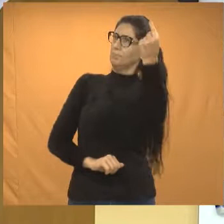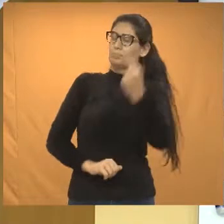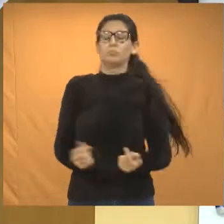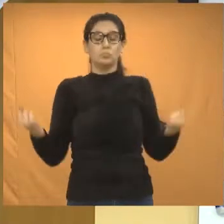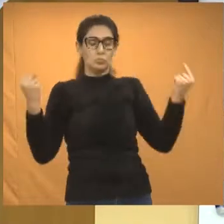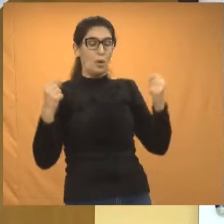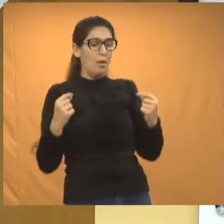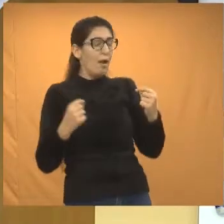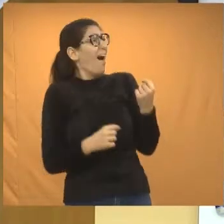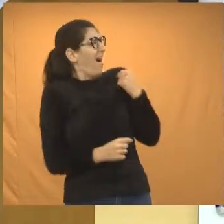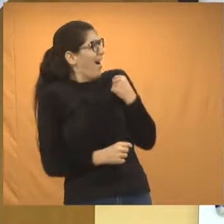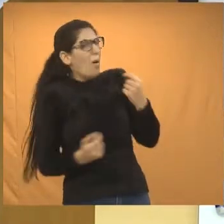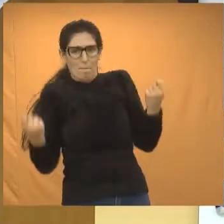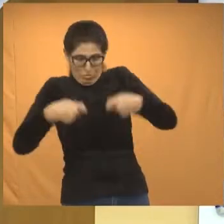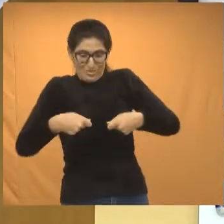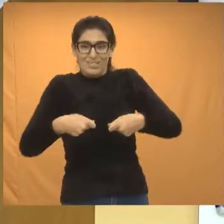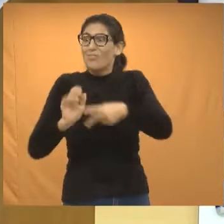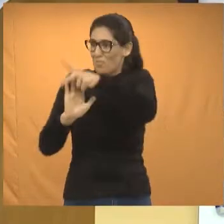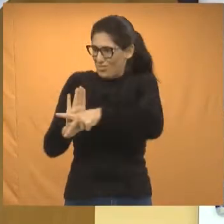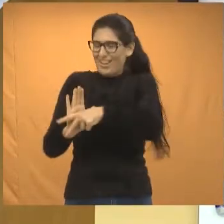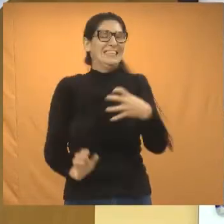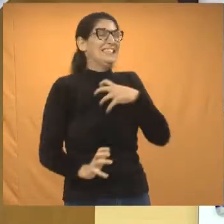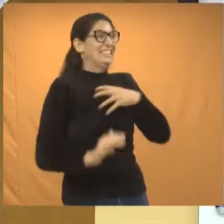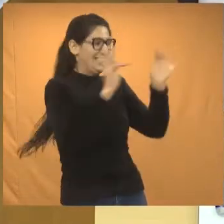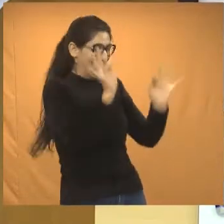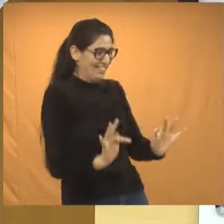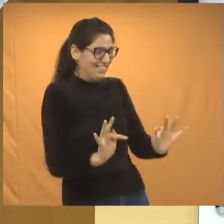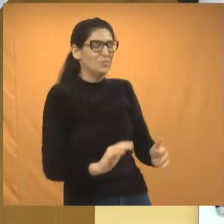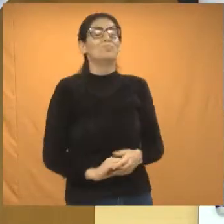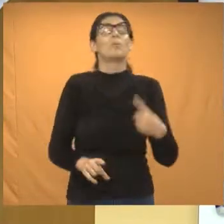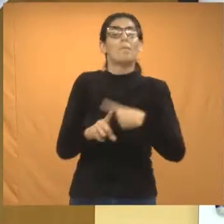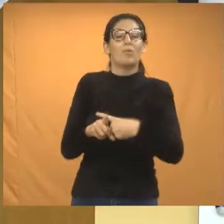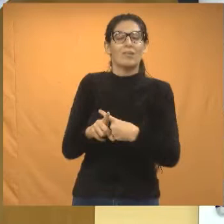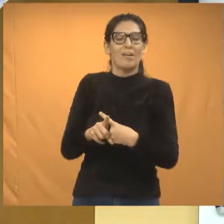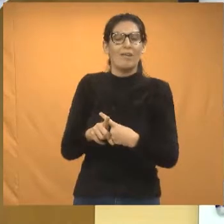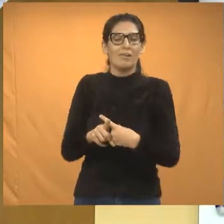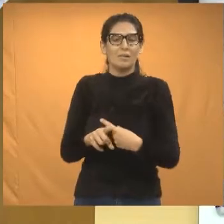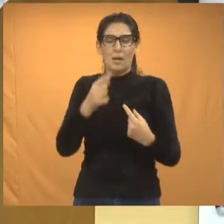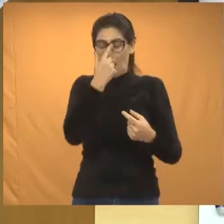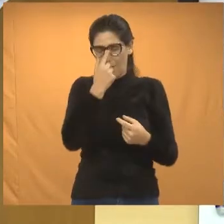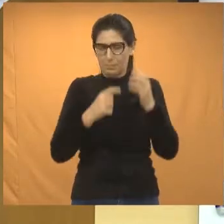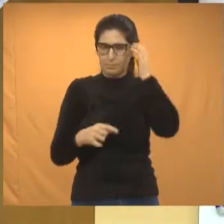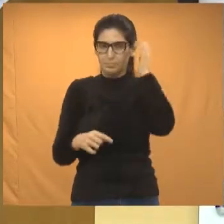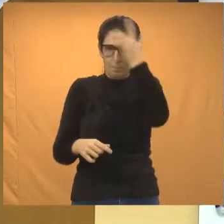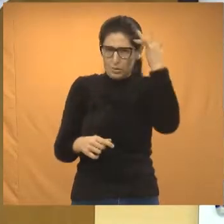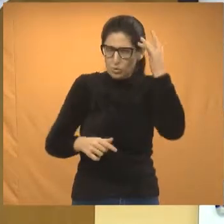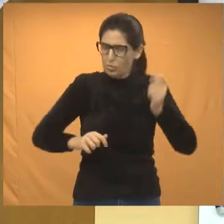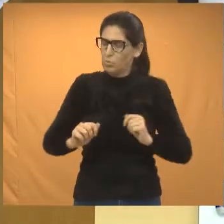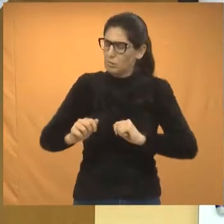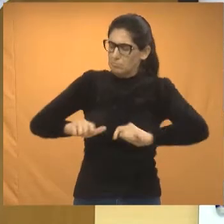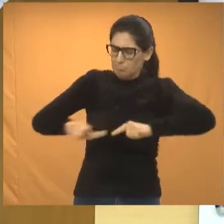desse projeto, eu fiquei muito feliz, porque, como eu disse, né, quem já esteve do lado de lá, né, no executivo,